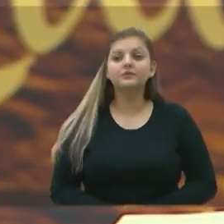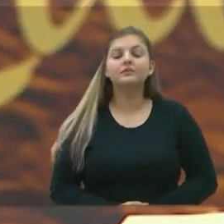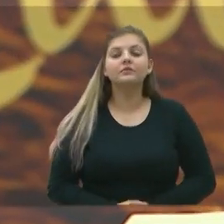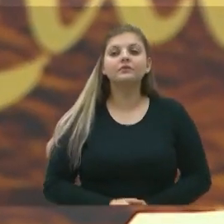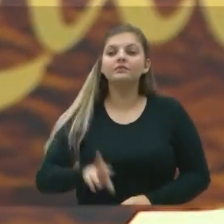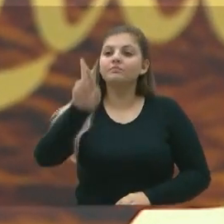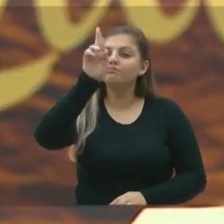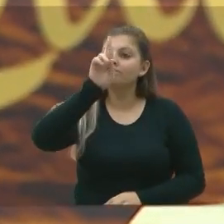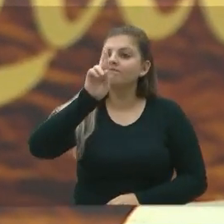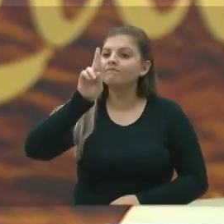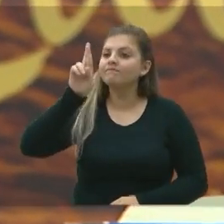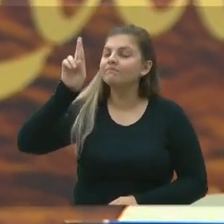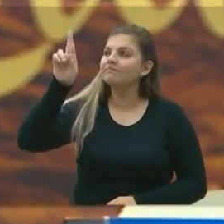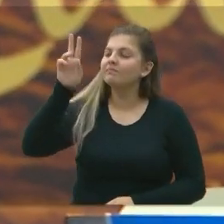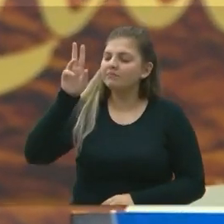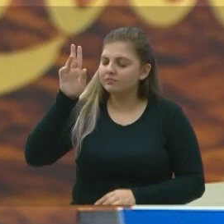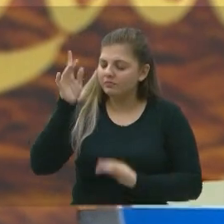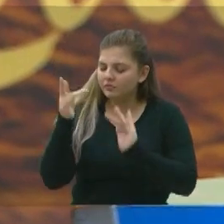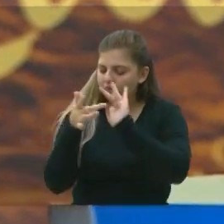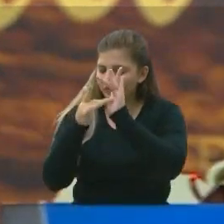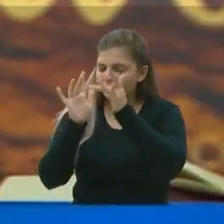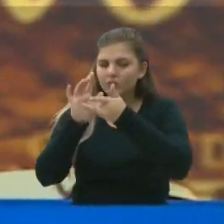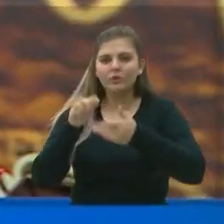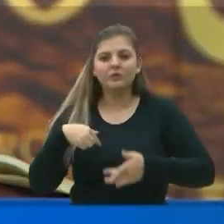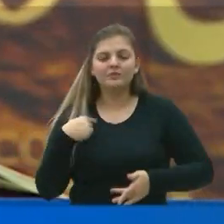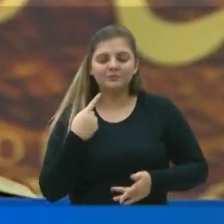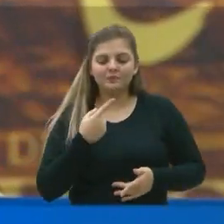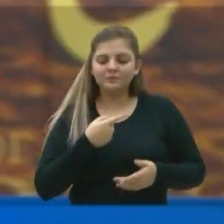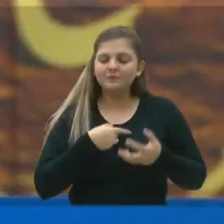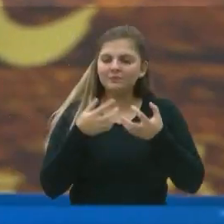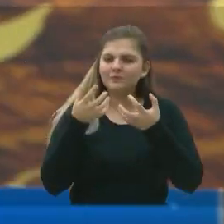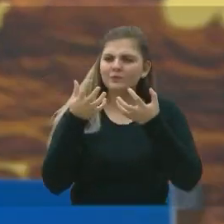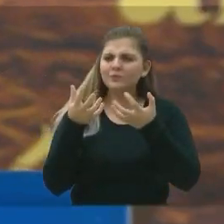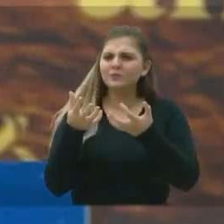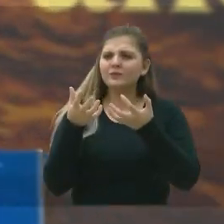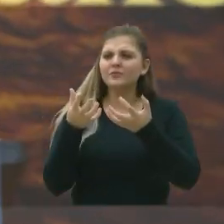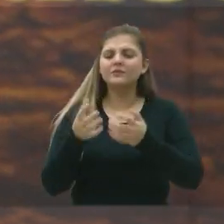Senhor Jesus, nós queremos